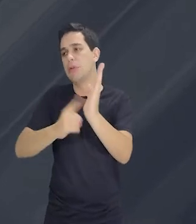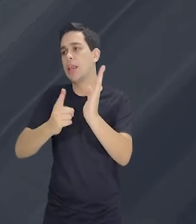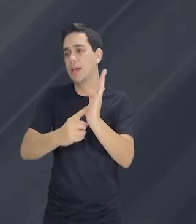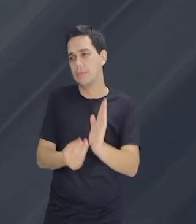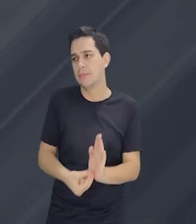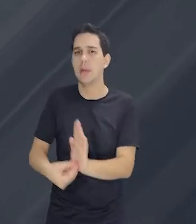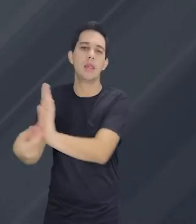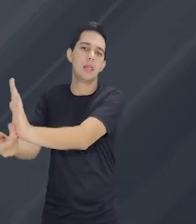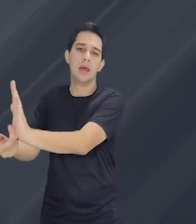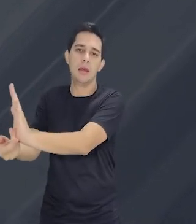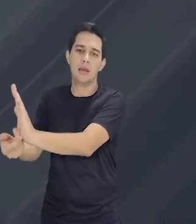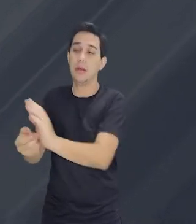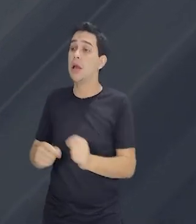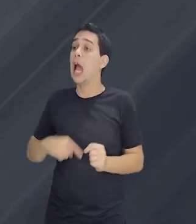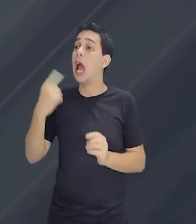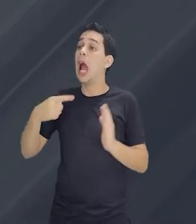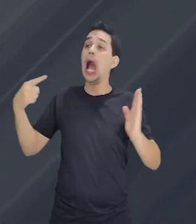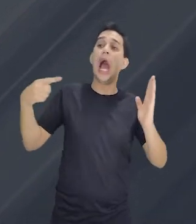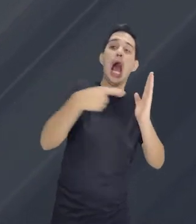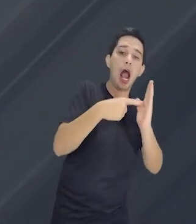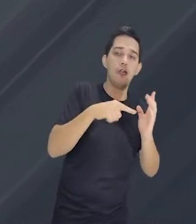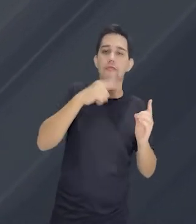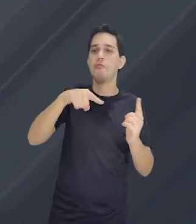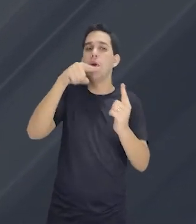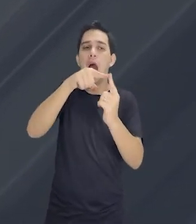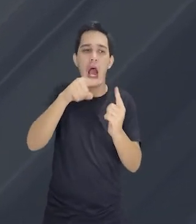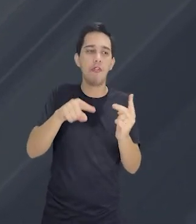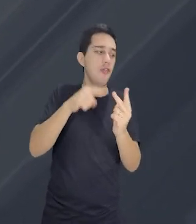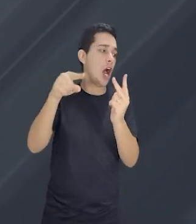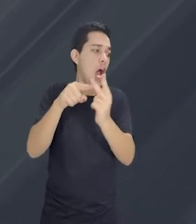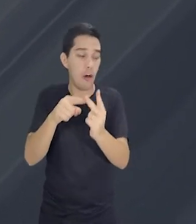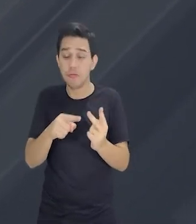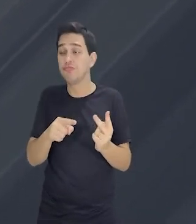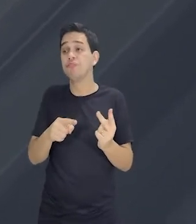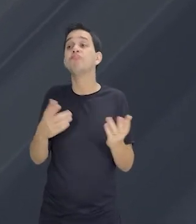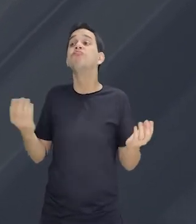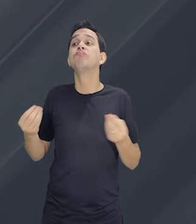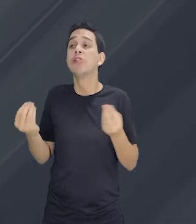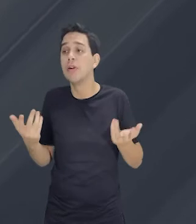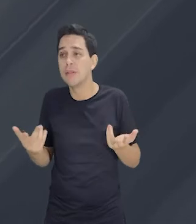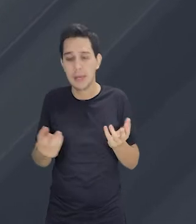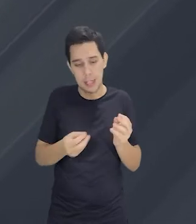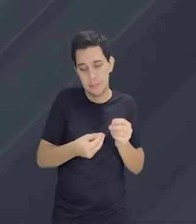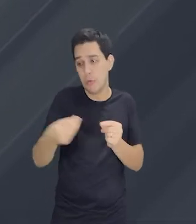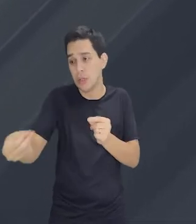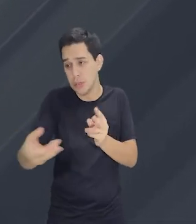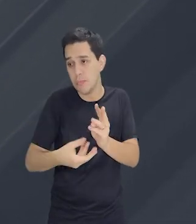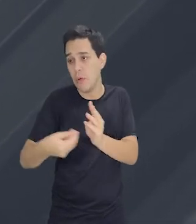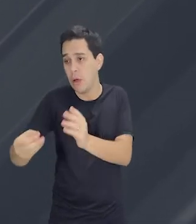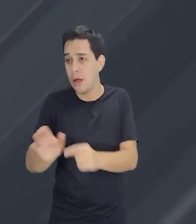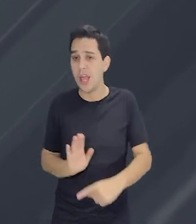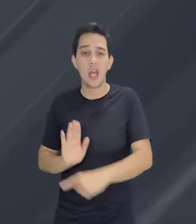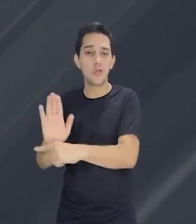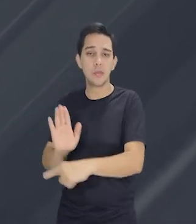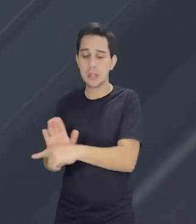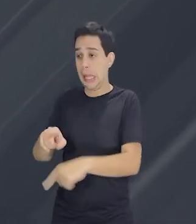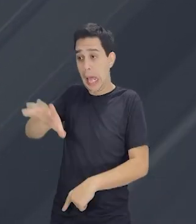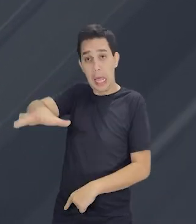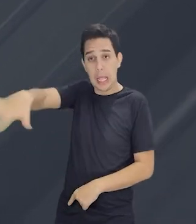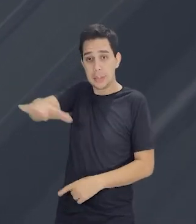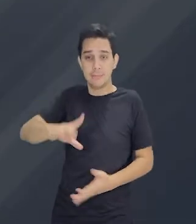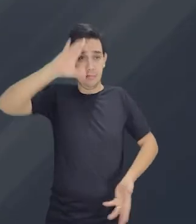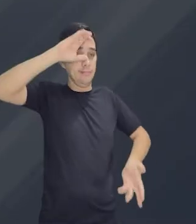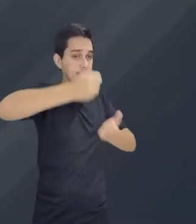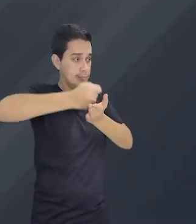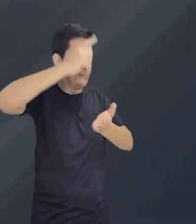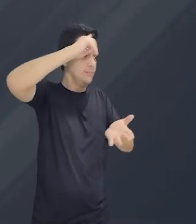definindo objetivos e metas, a fim de direcionar e também otimizar esforços cujos resultados possam ser mensurados e